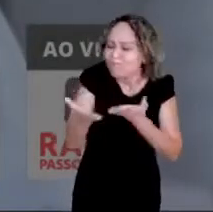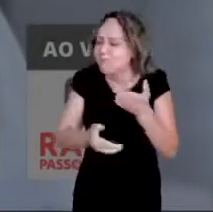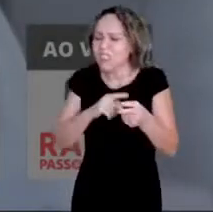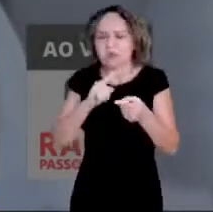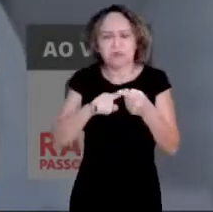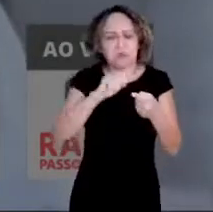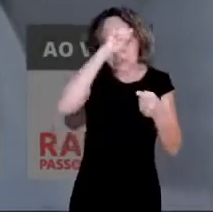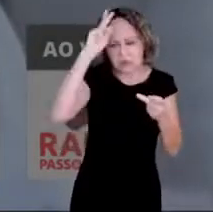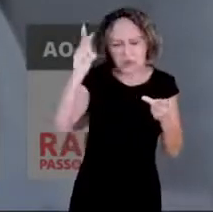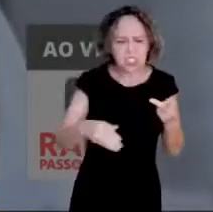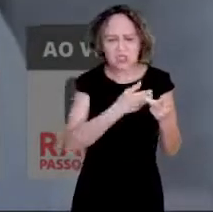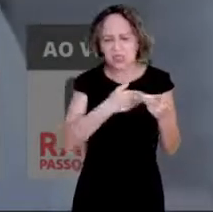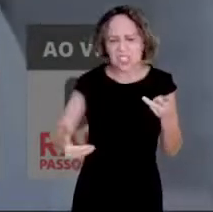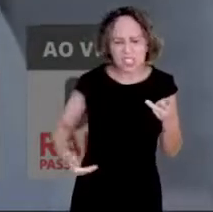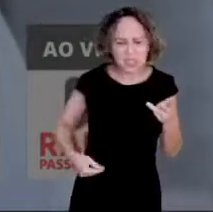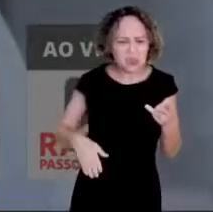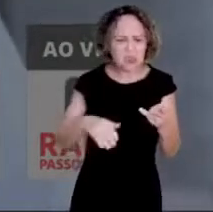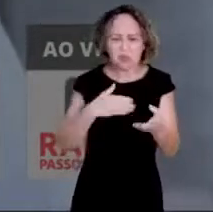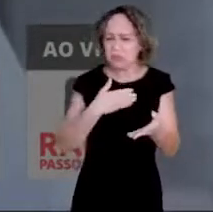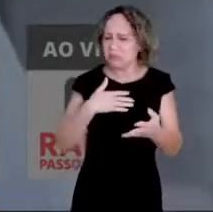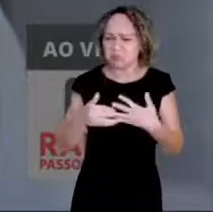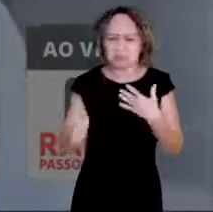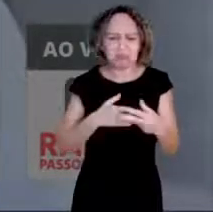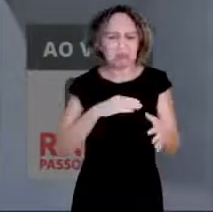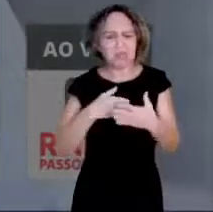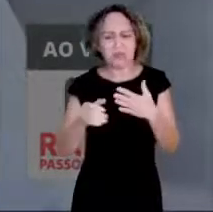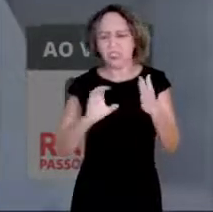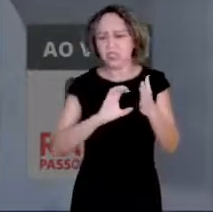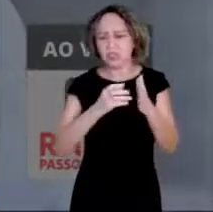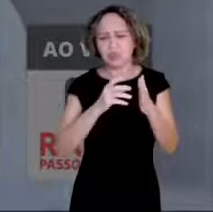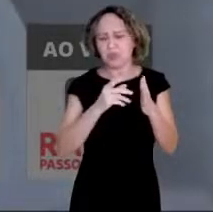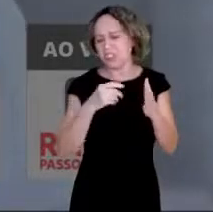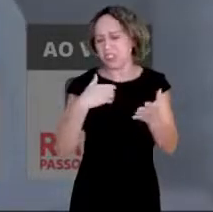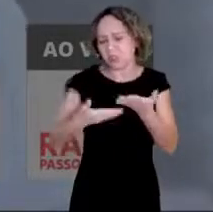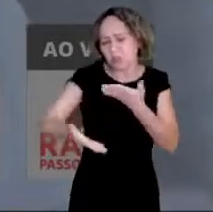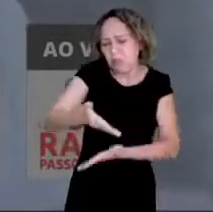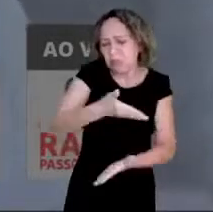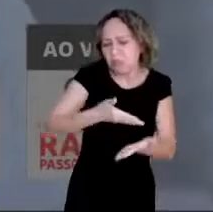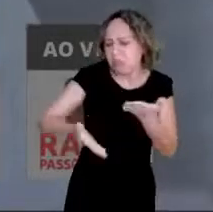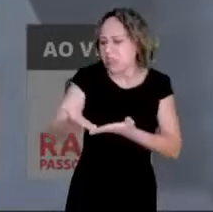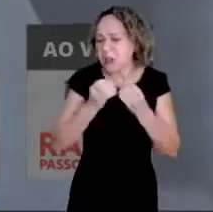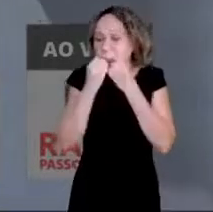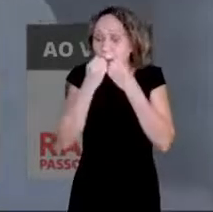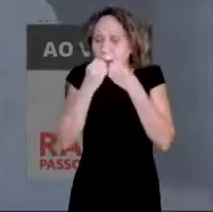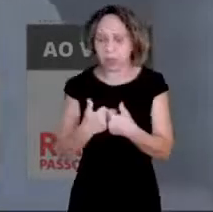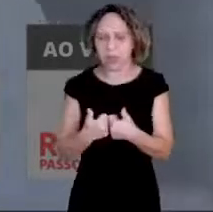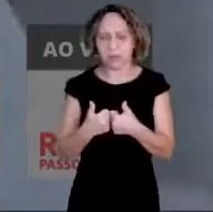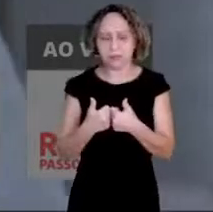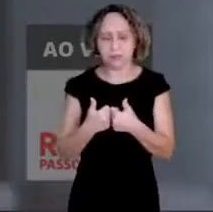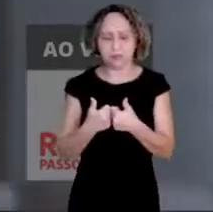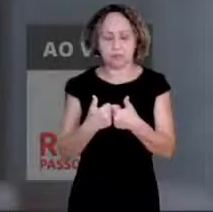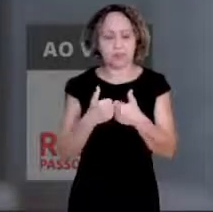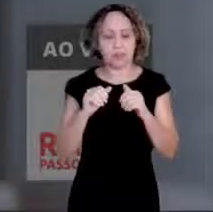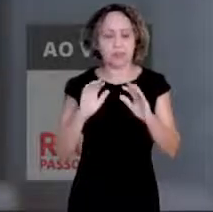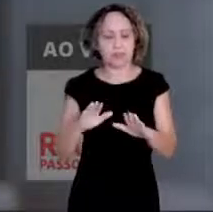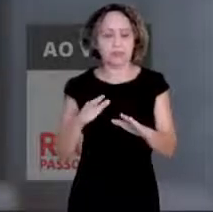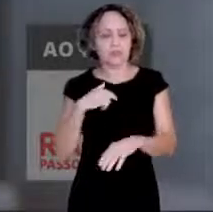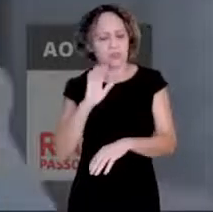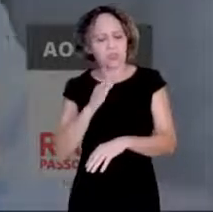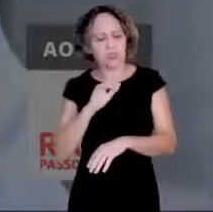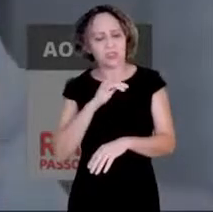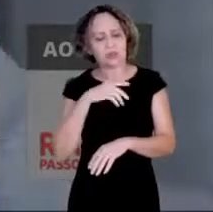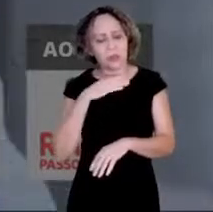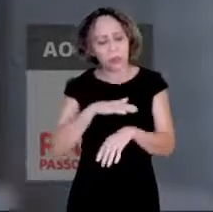Que apresentem projeto com começo, meio e fim, com viabilidade. Porque se tiver um projeto, fica mais